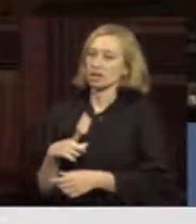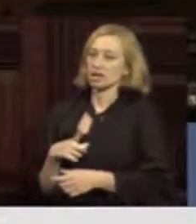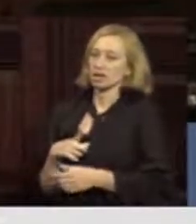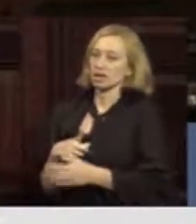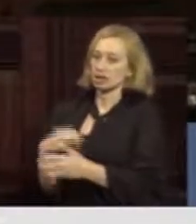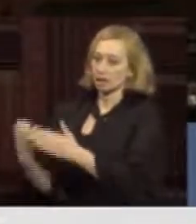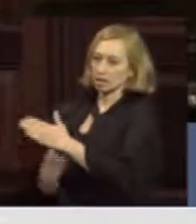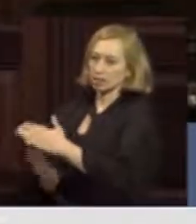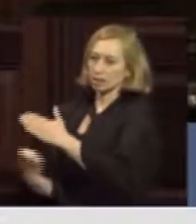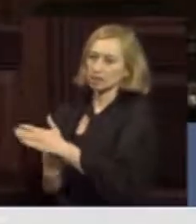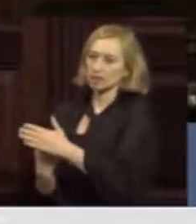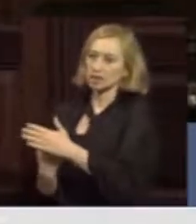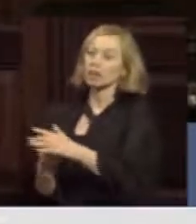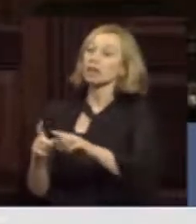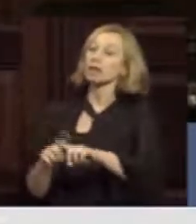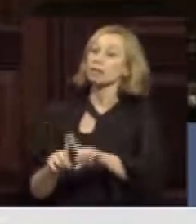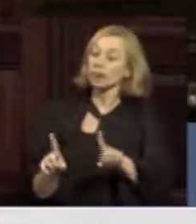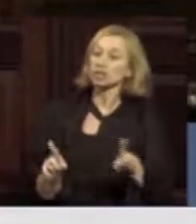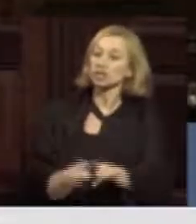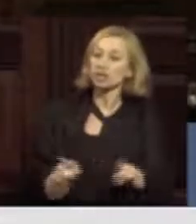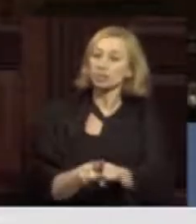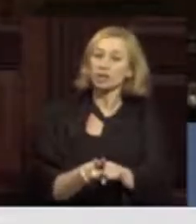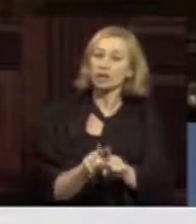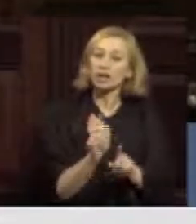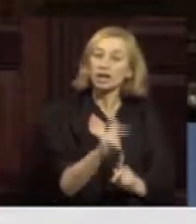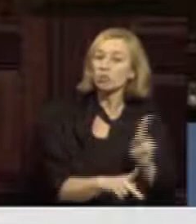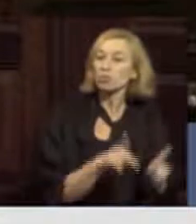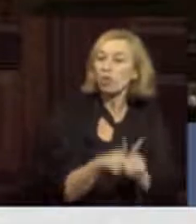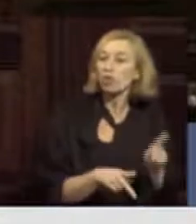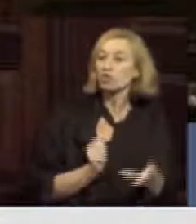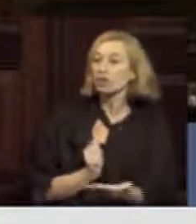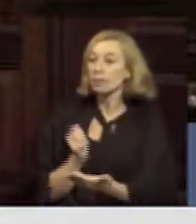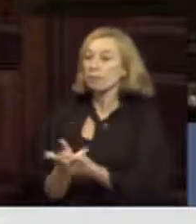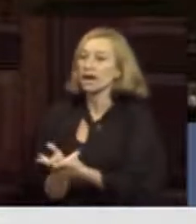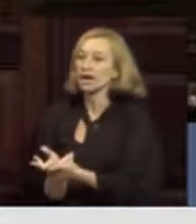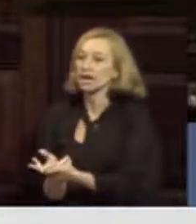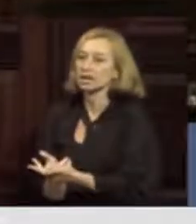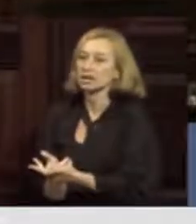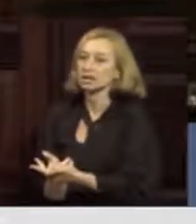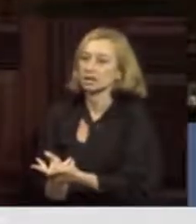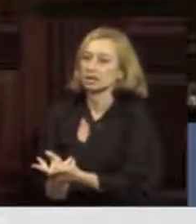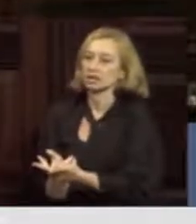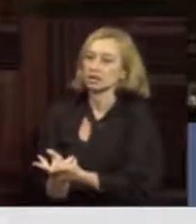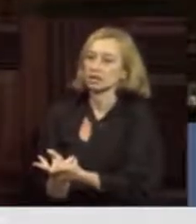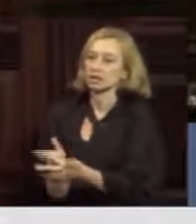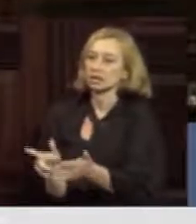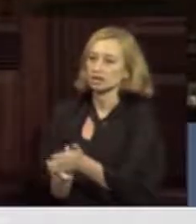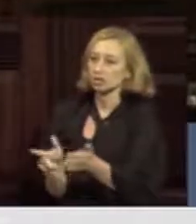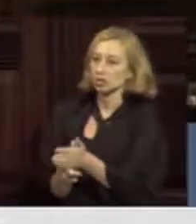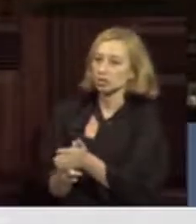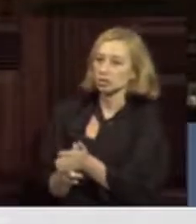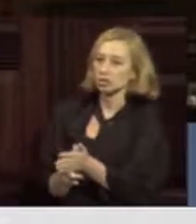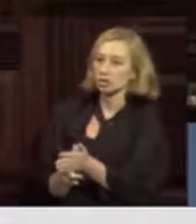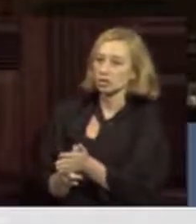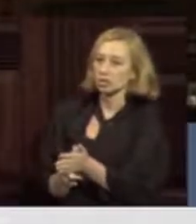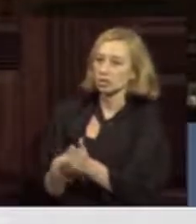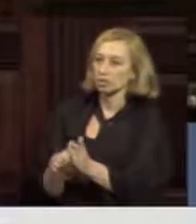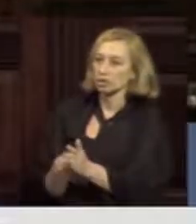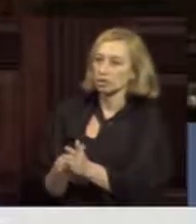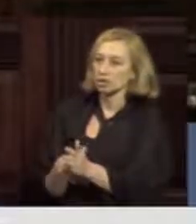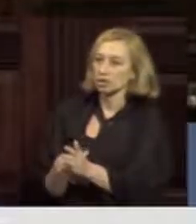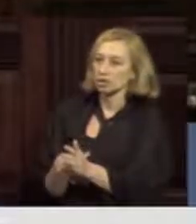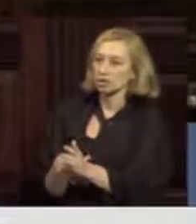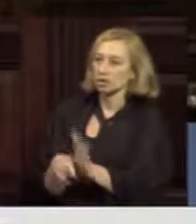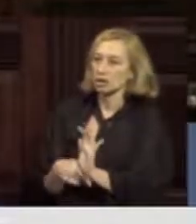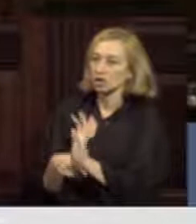porque é ela que paga a conta no final das contas para encher o bolso daqueles que estão na pirâmide social e que